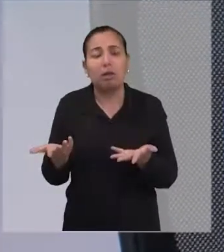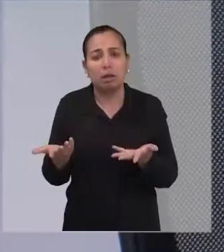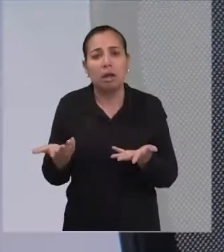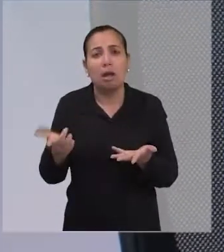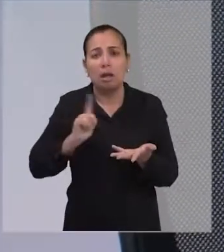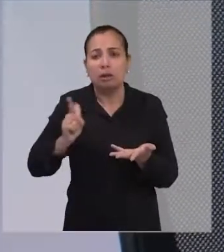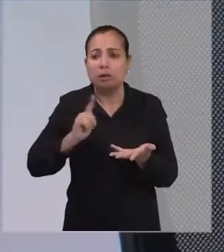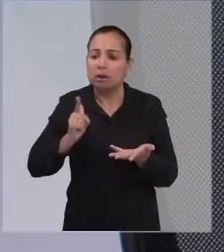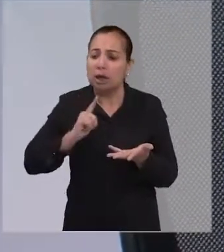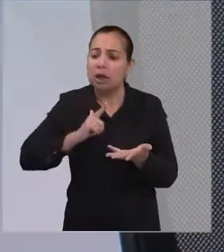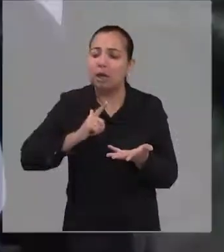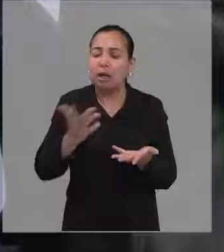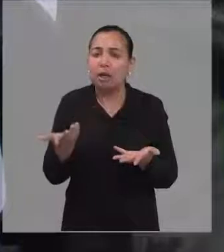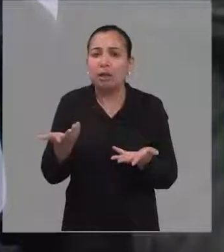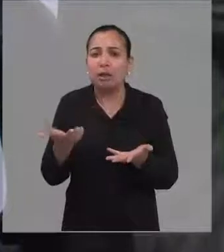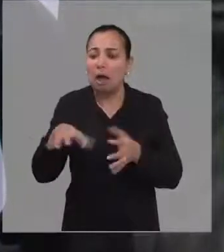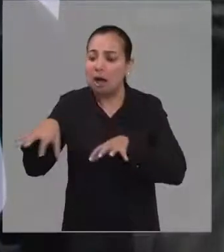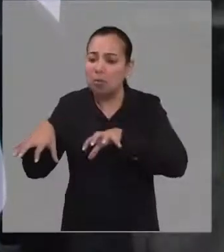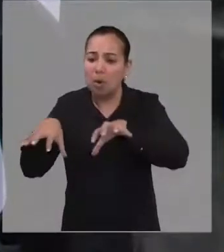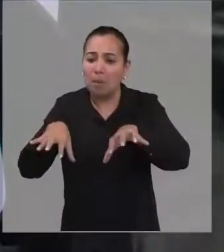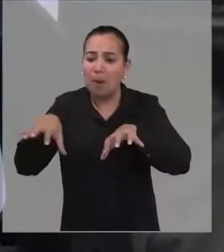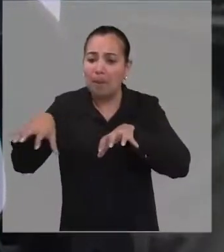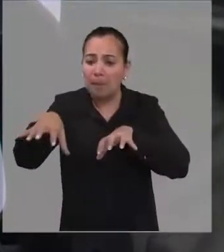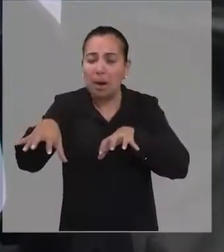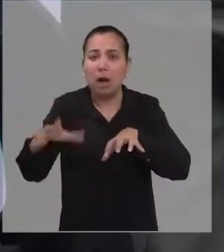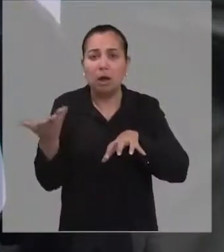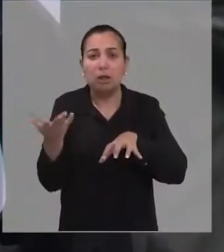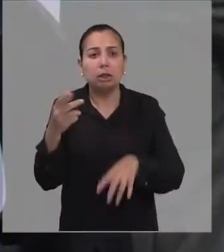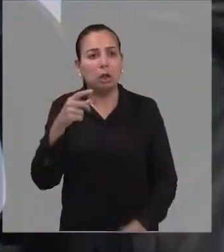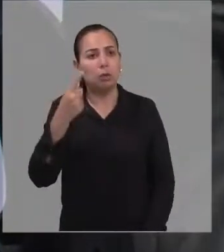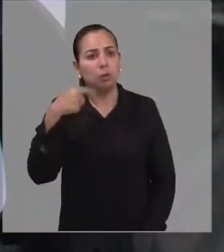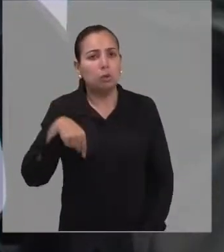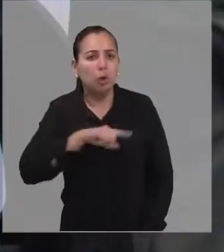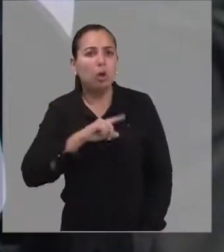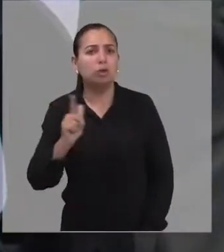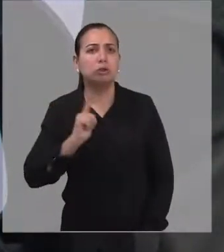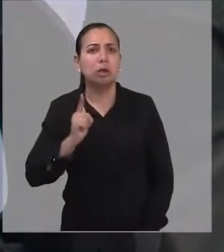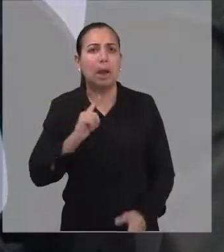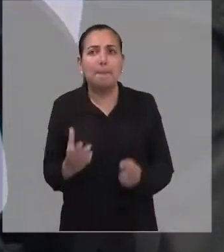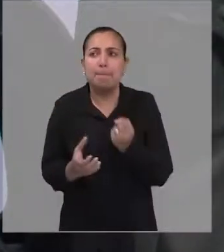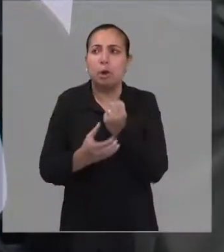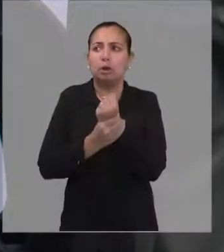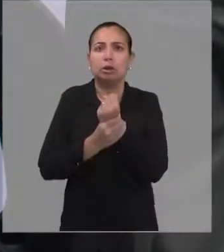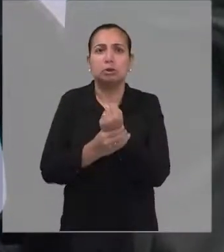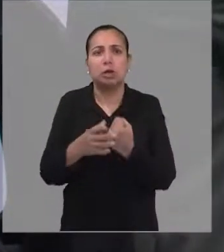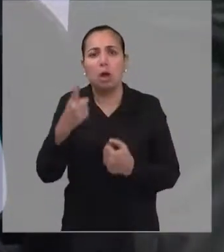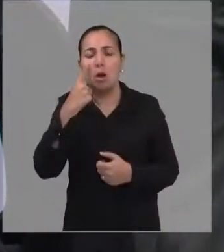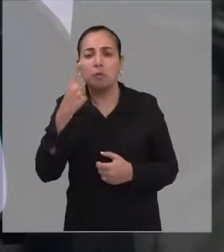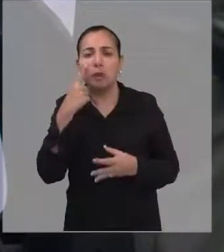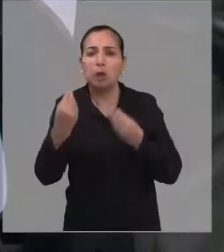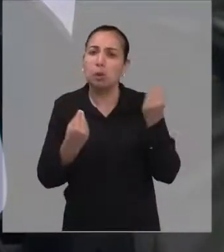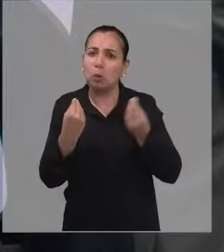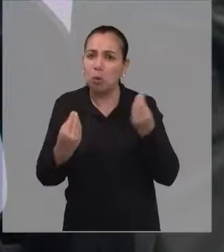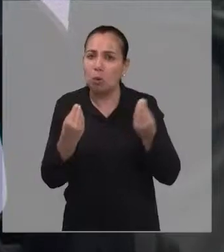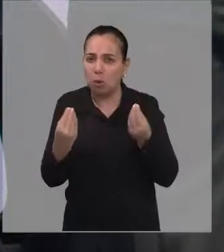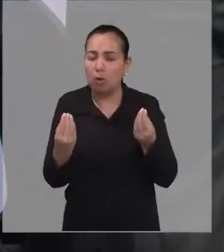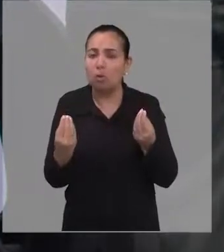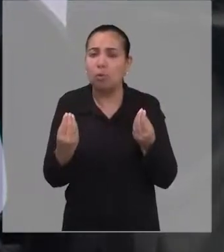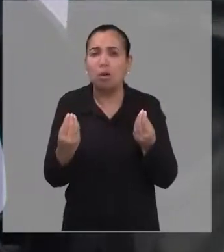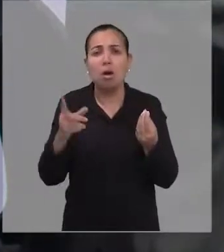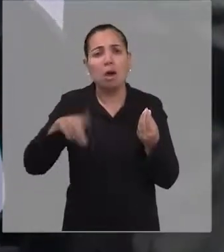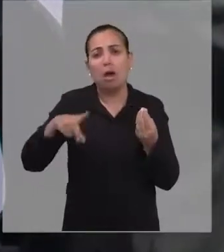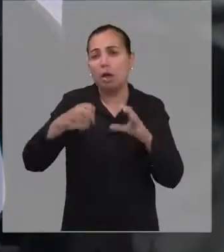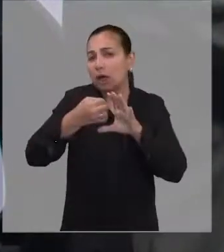sociedade. Então, essas autoproteções que a gente tem, o que mantém essa nossa forma de ser, né,